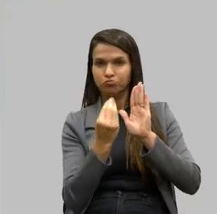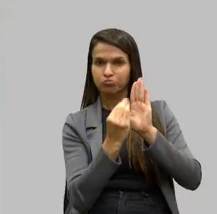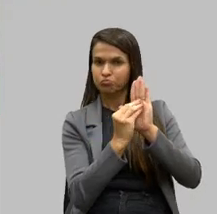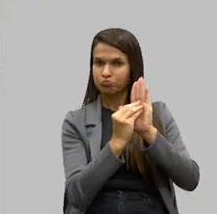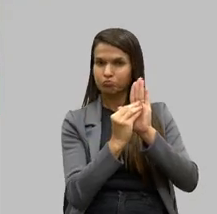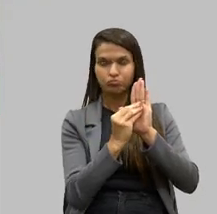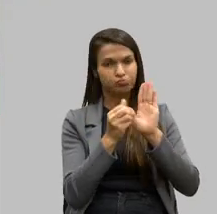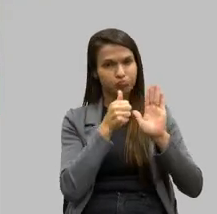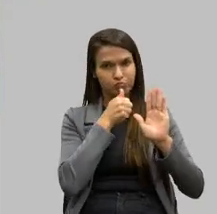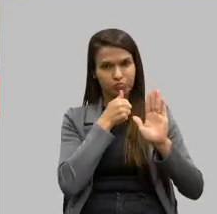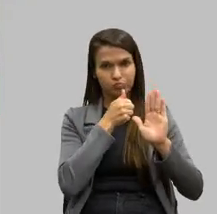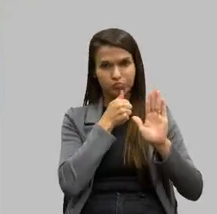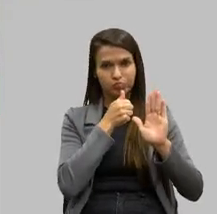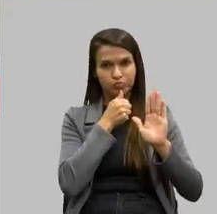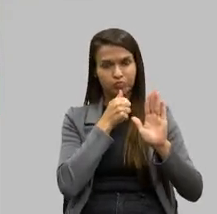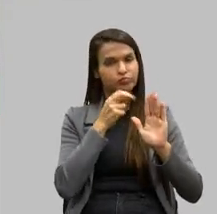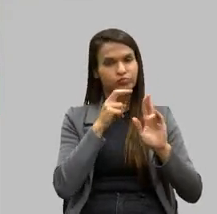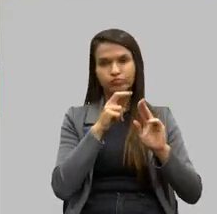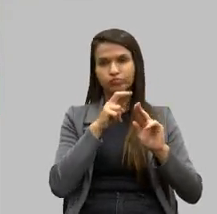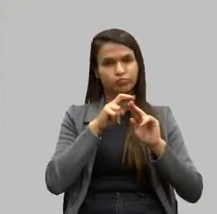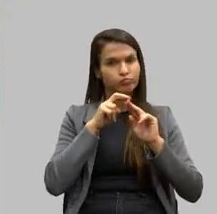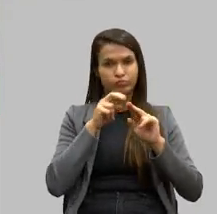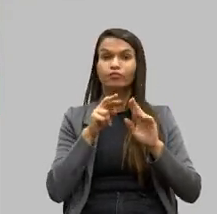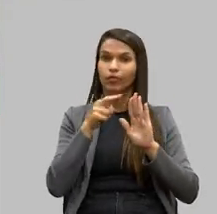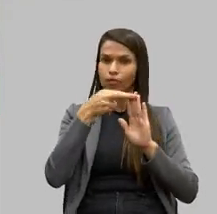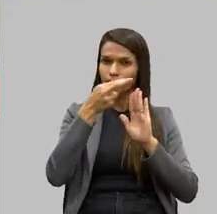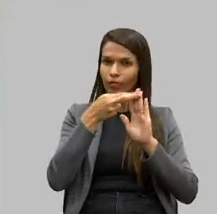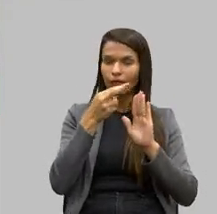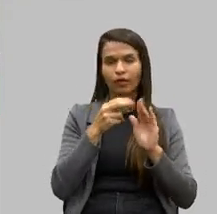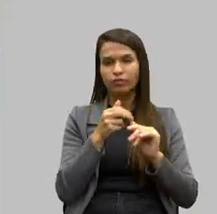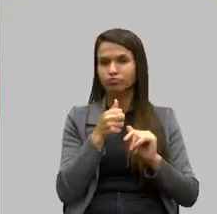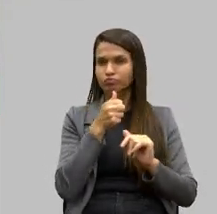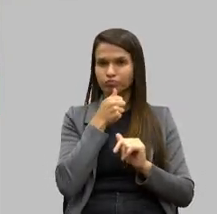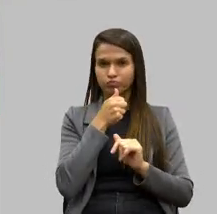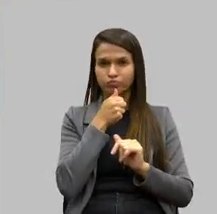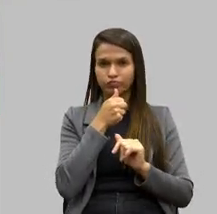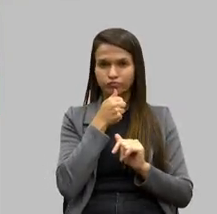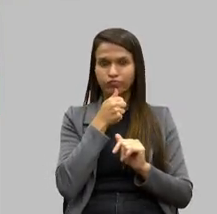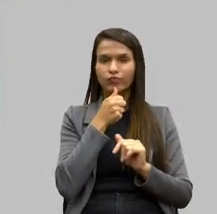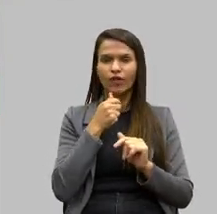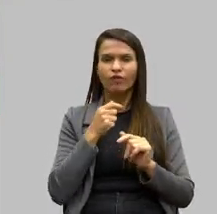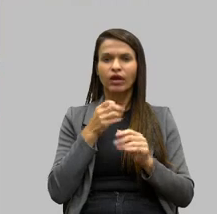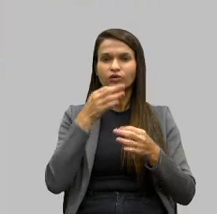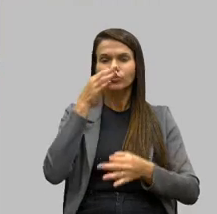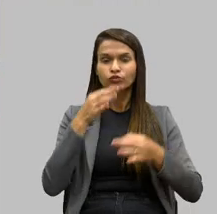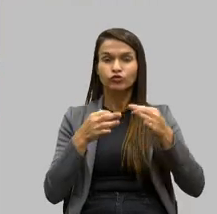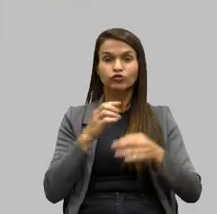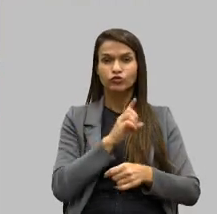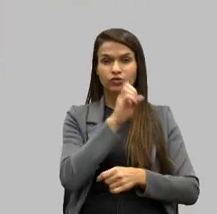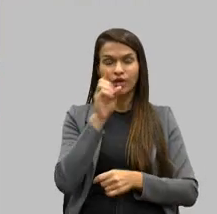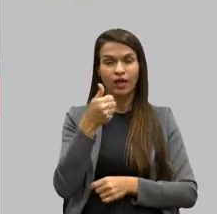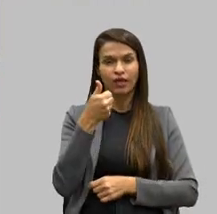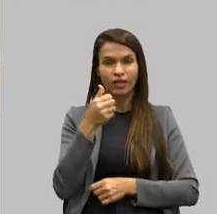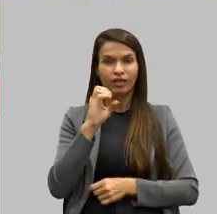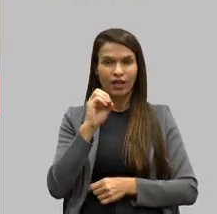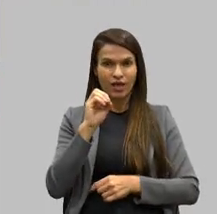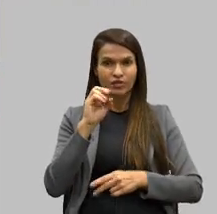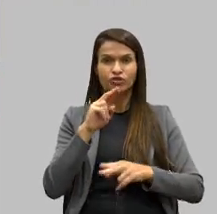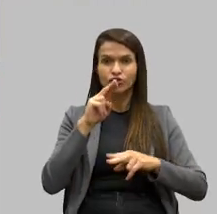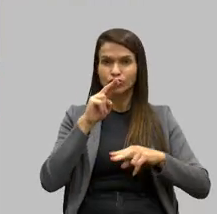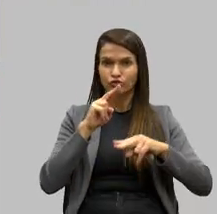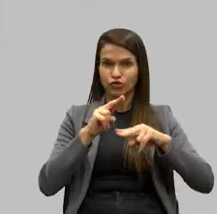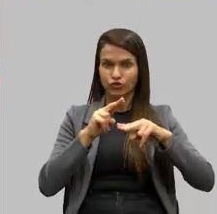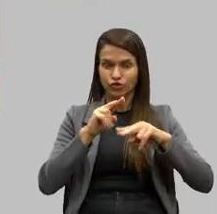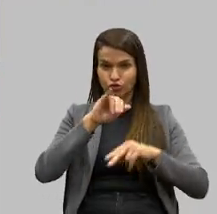porque, inclusive, ela é cautelar, ela não entra no mérito. O mérito será julgado no dia 10 de julho. Então, a minha pergunta